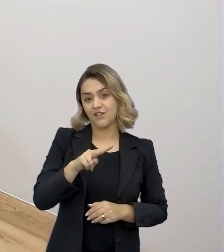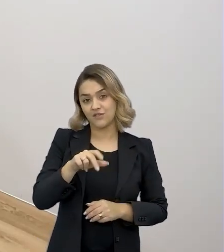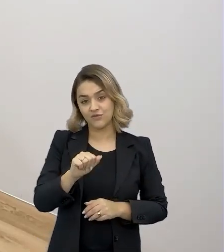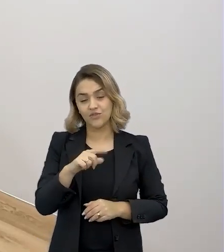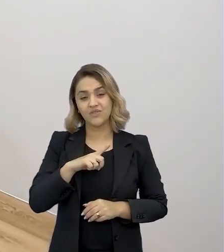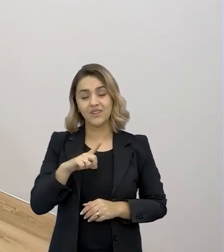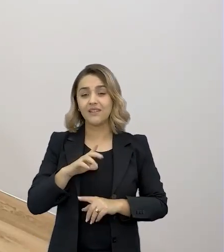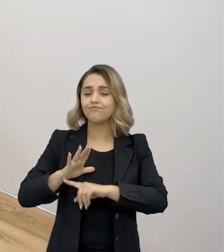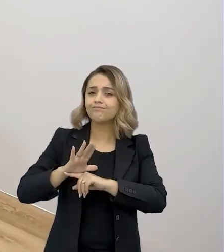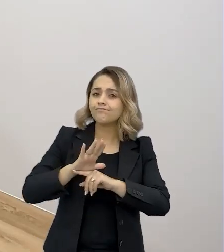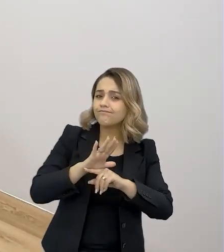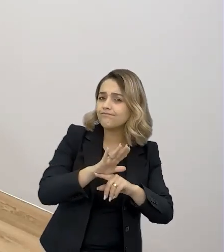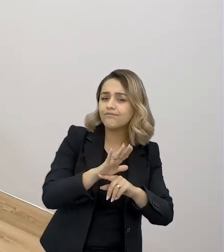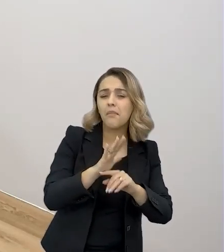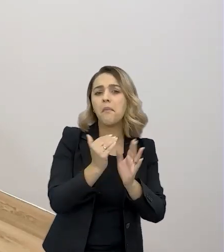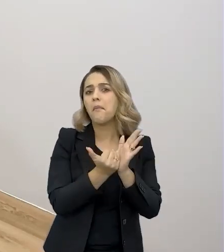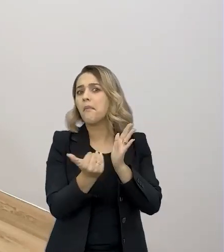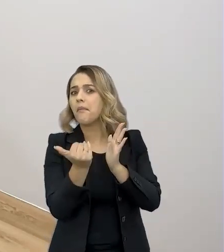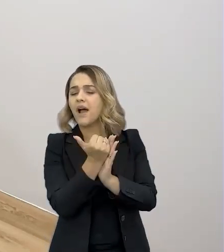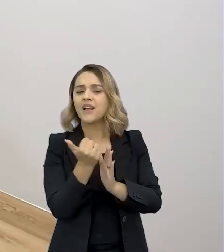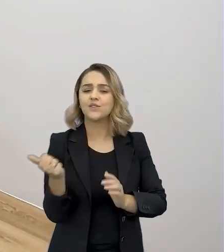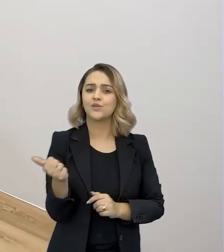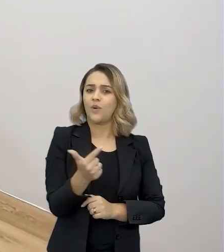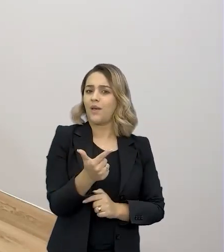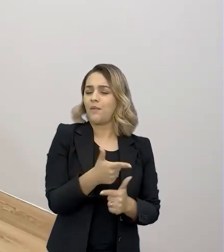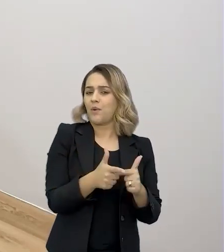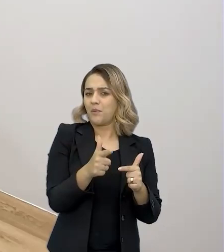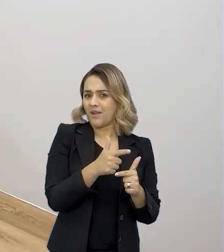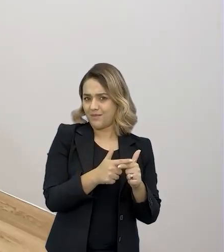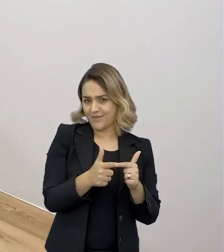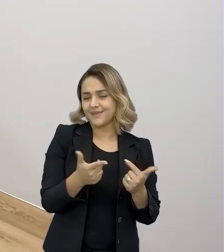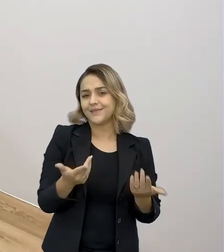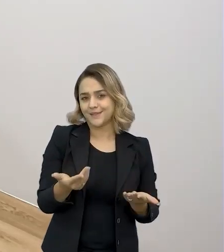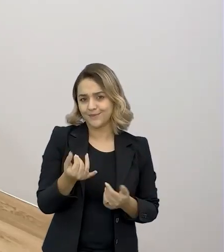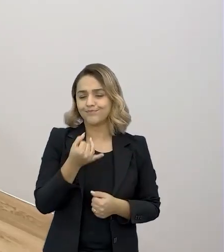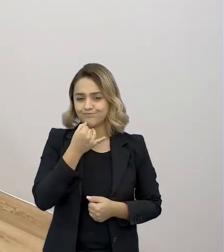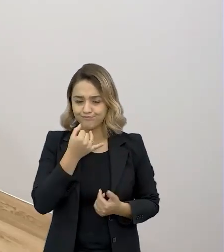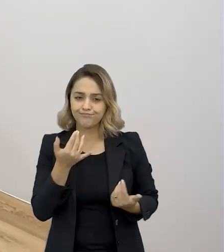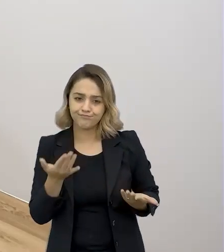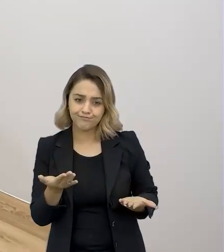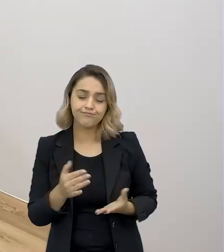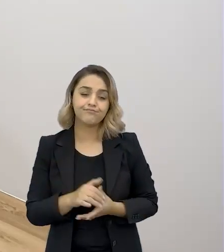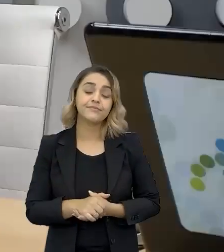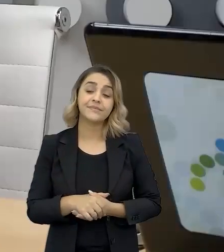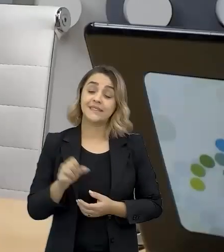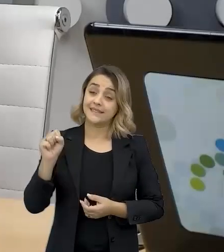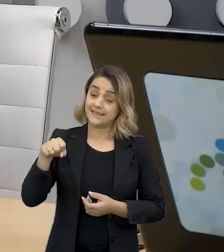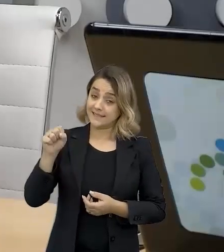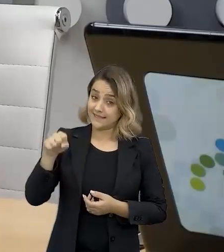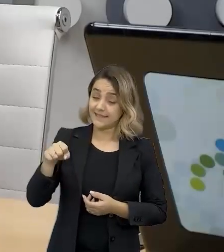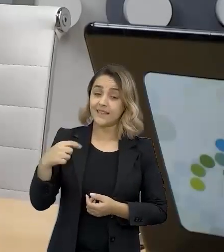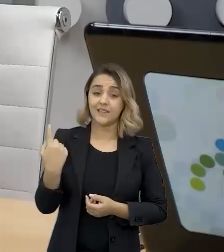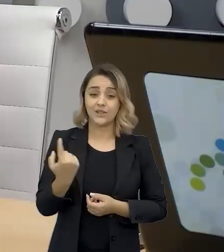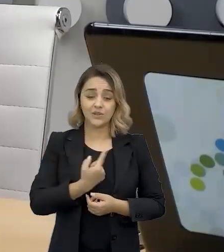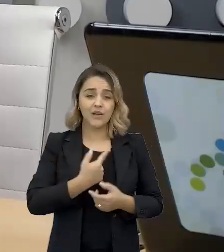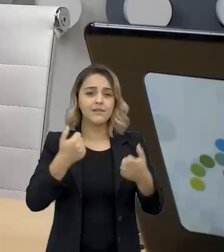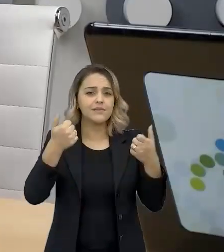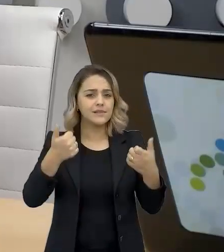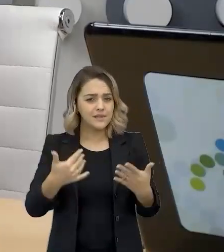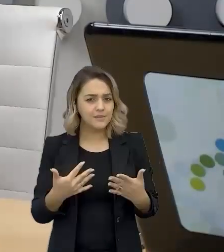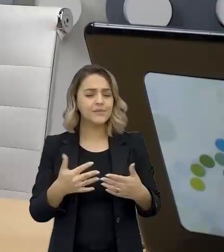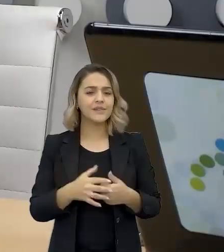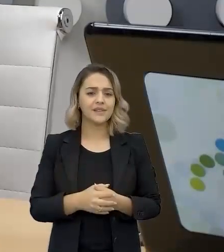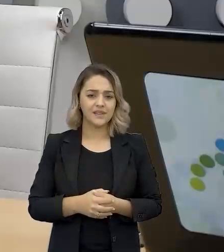mais benefícios do que problemas, por exemplo. Sim, e uma coisa que se fala muito, por isso que nós